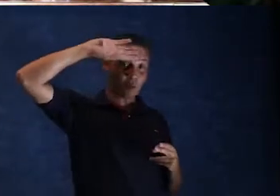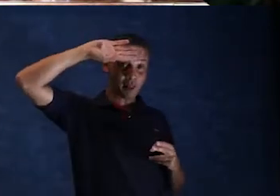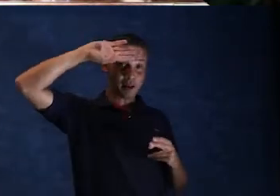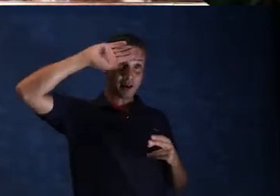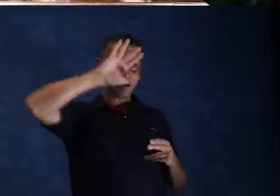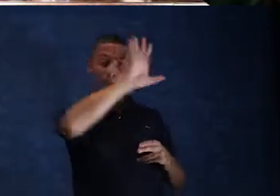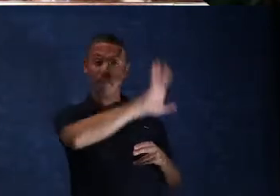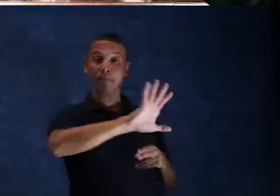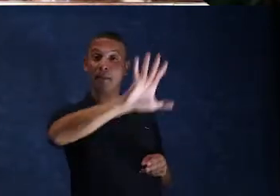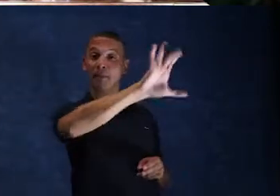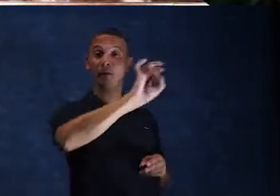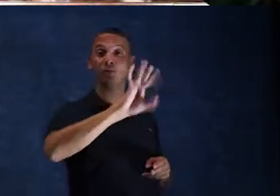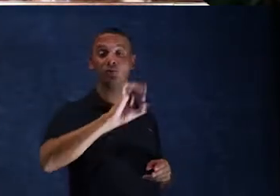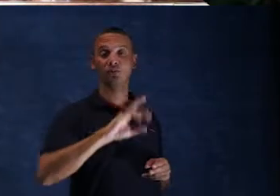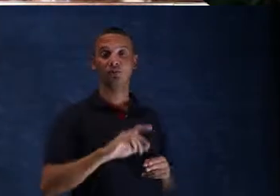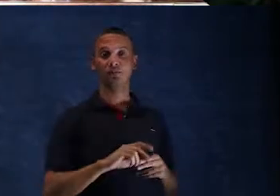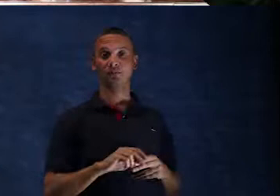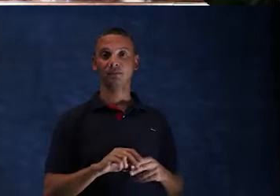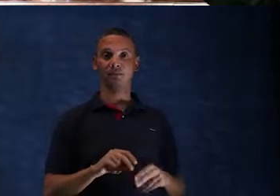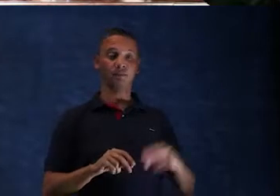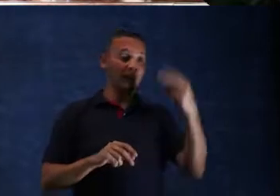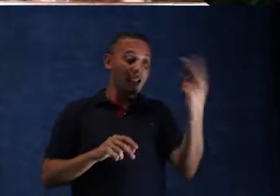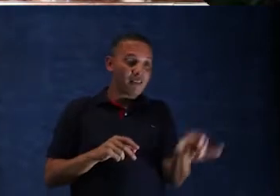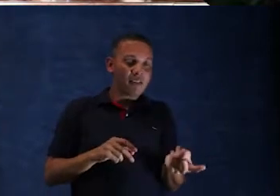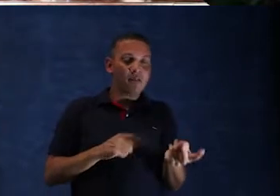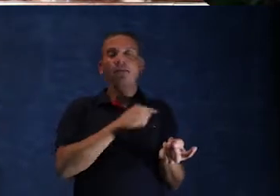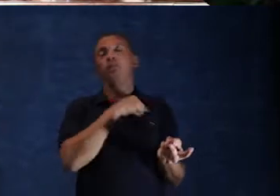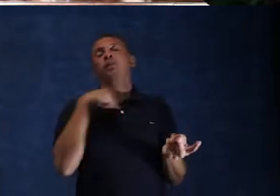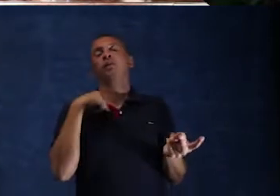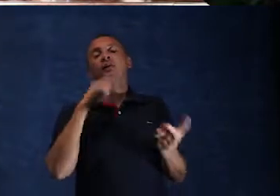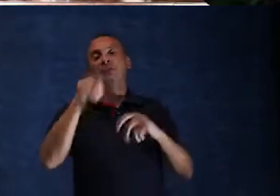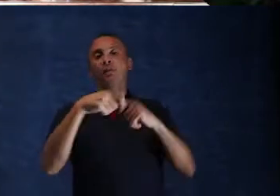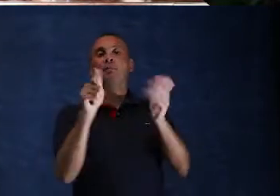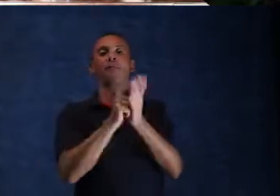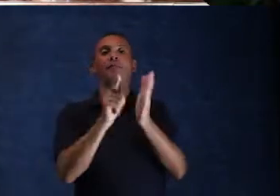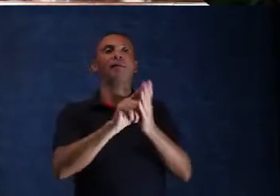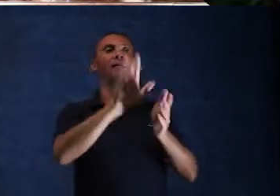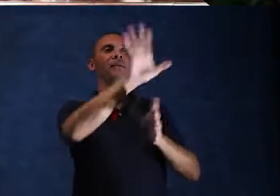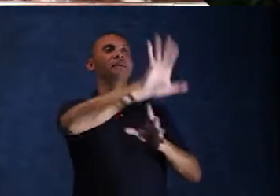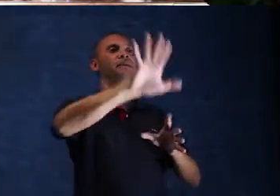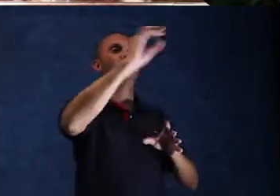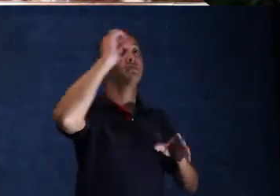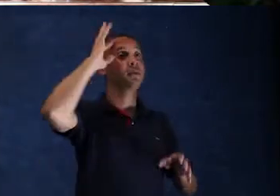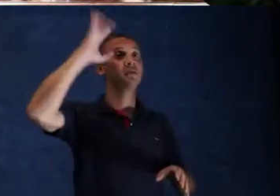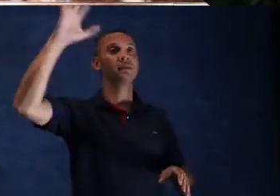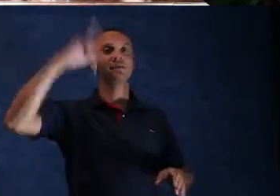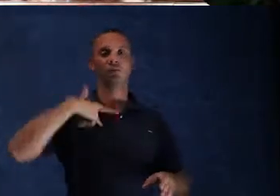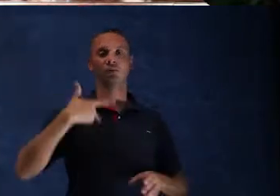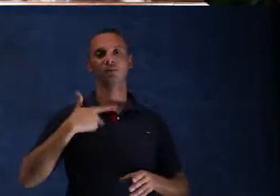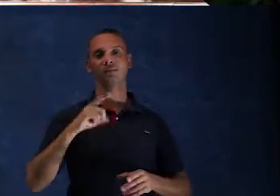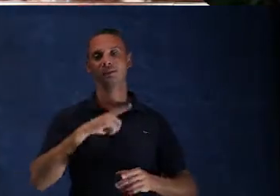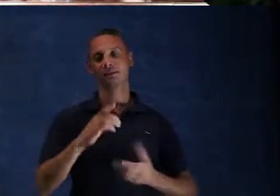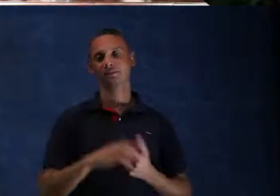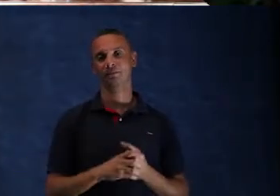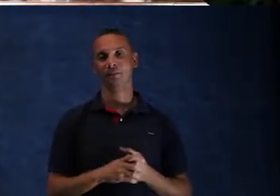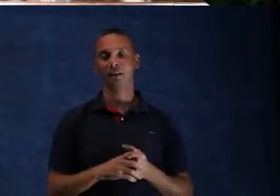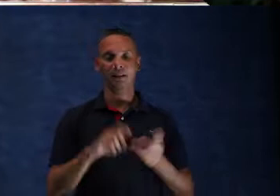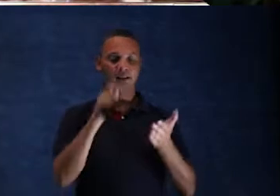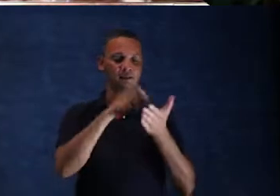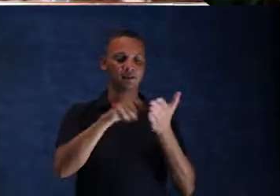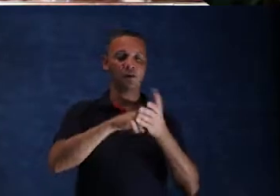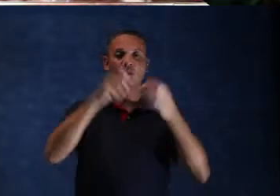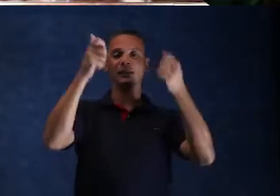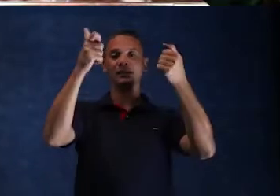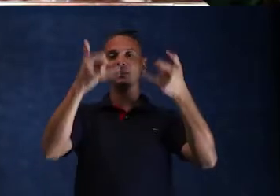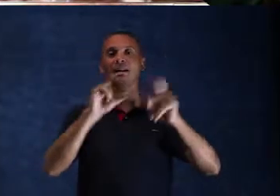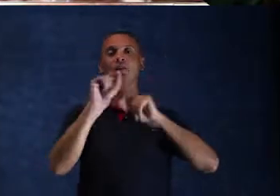cadáveres estão. Os cadáveres também são de papel. Né? E o que esses escritores estão dizendo? Né? É que